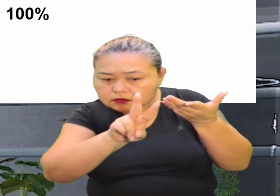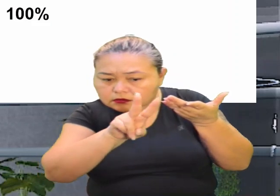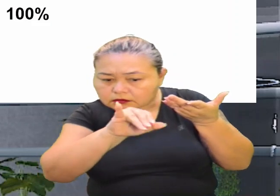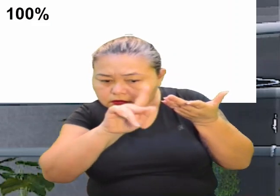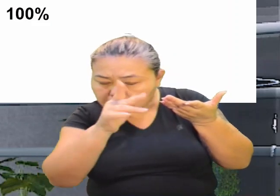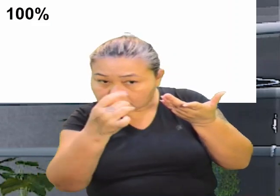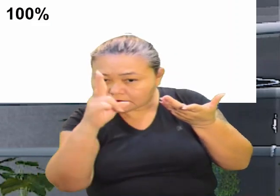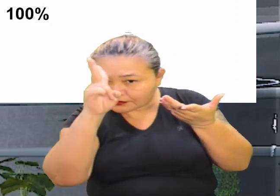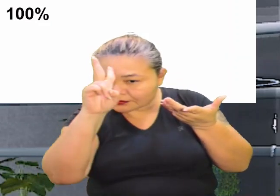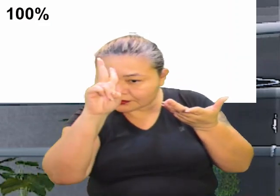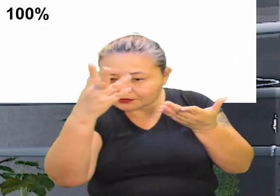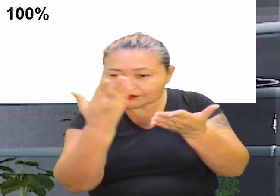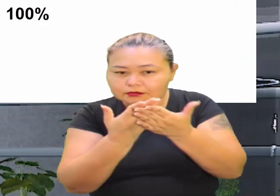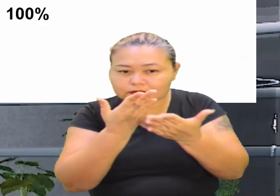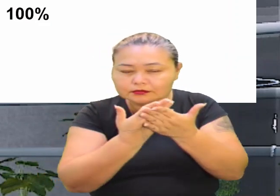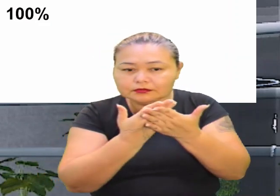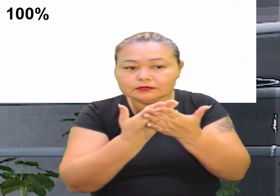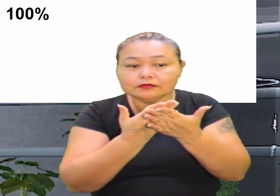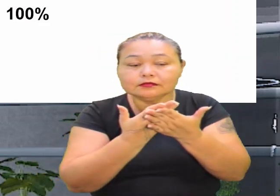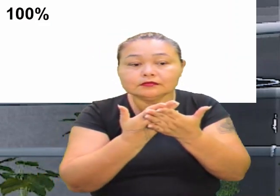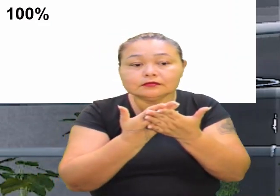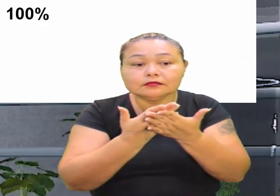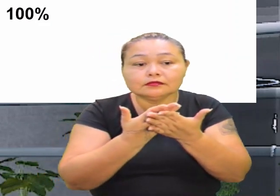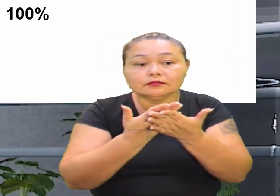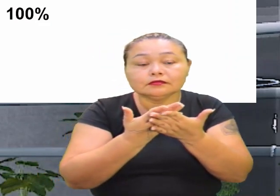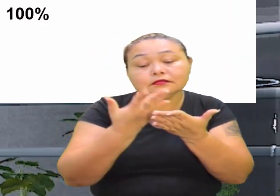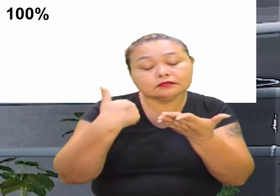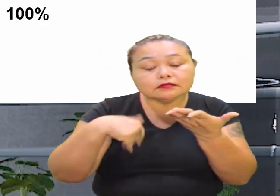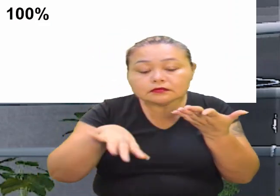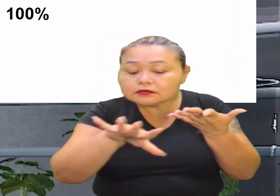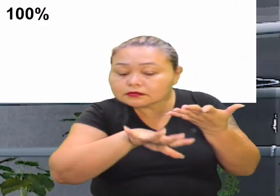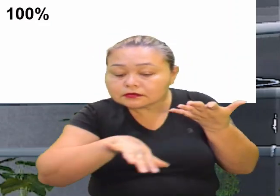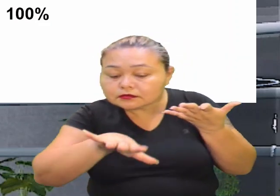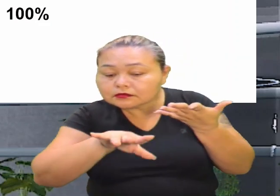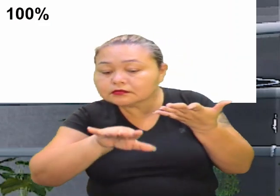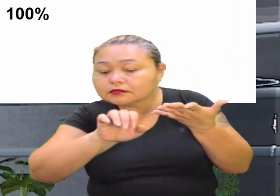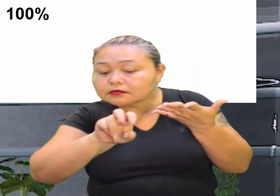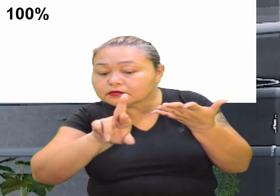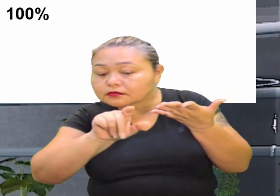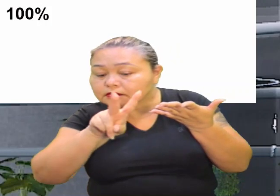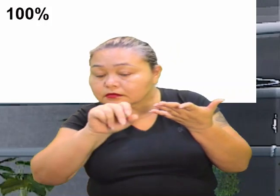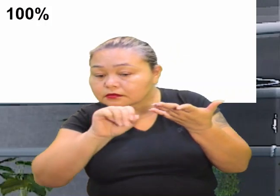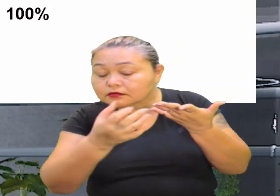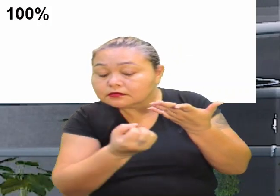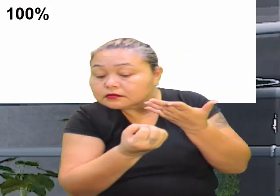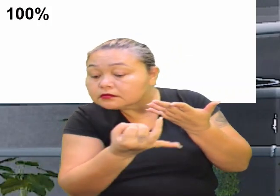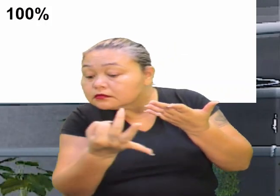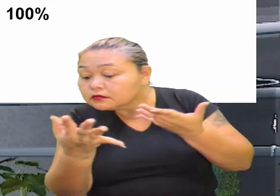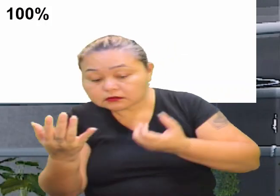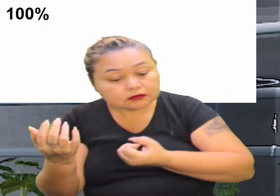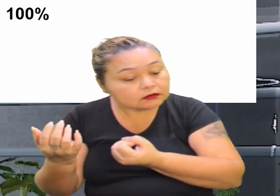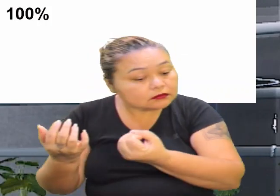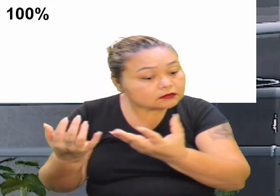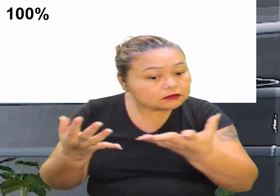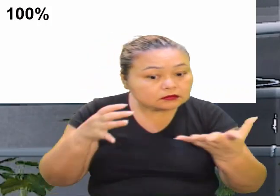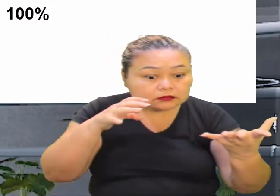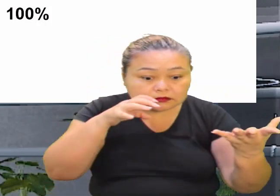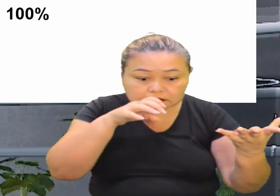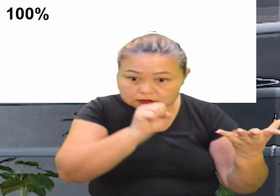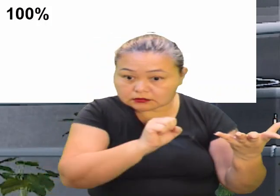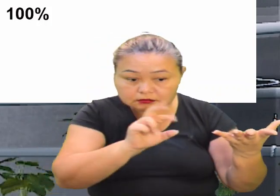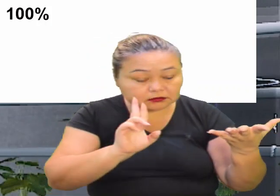nossa primeira aula. Trabalhou com ervilha porque dava uma quantidade rápida